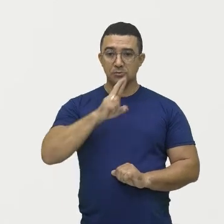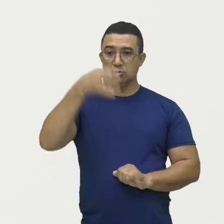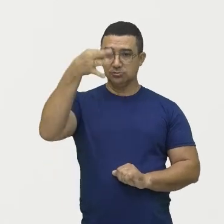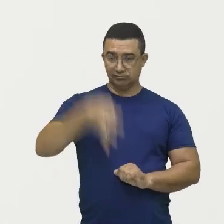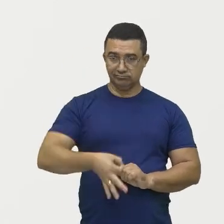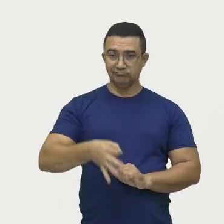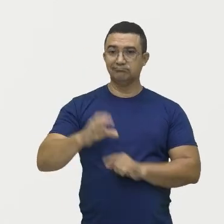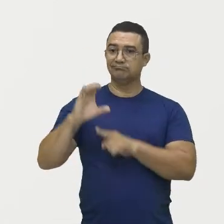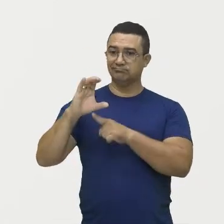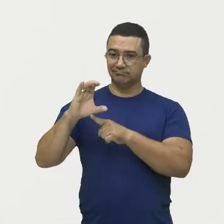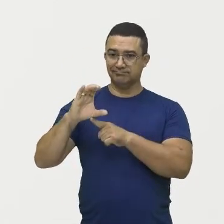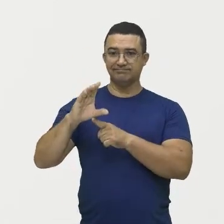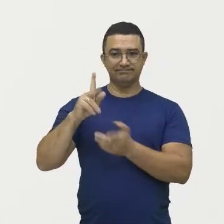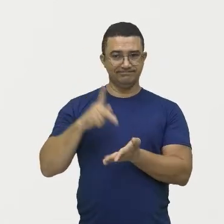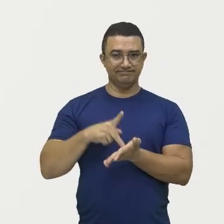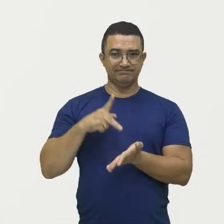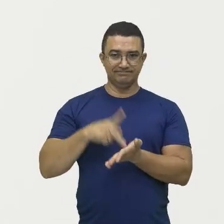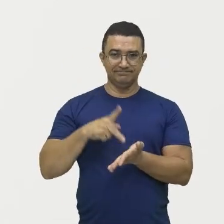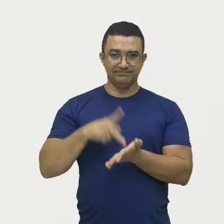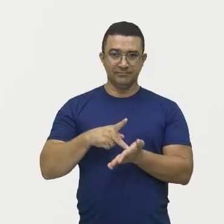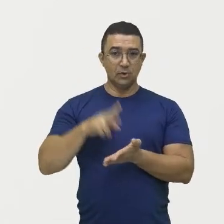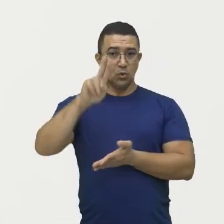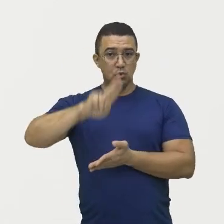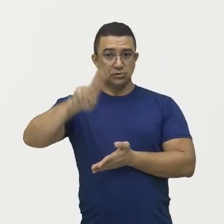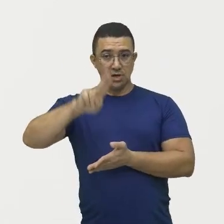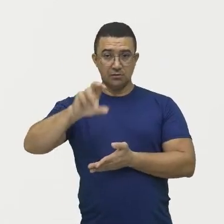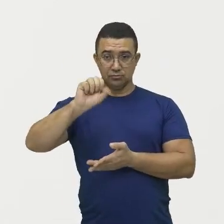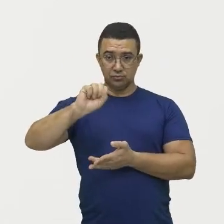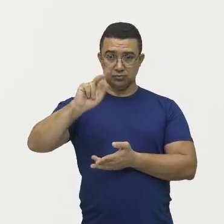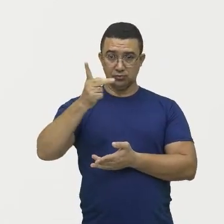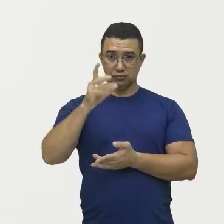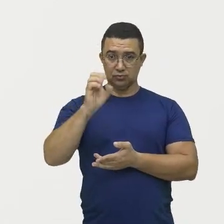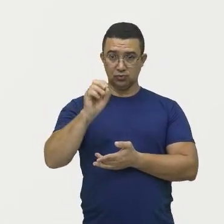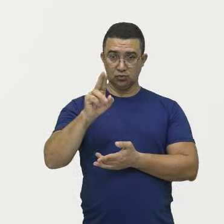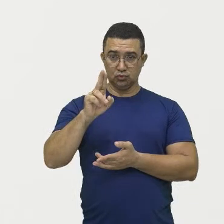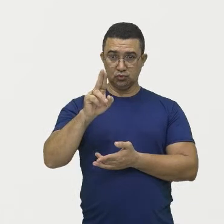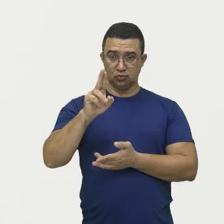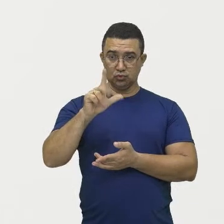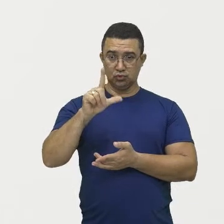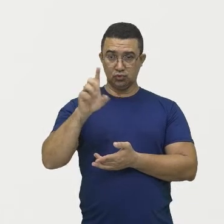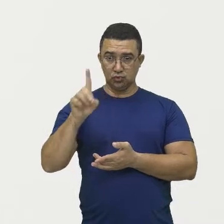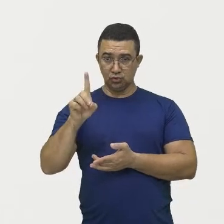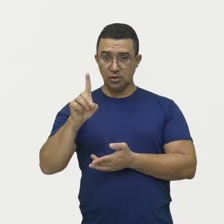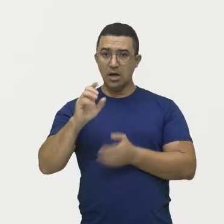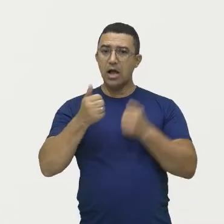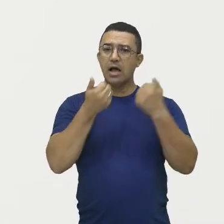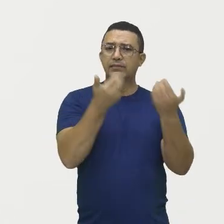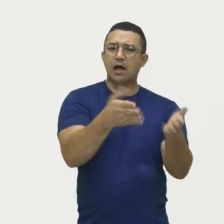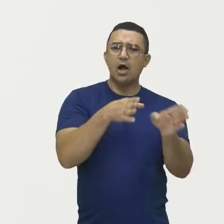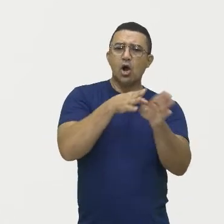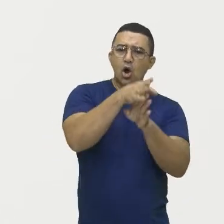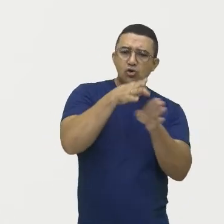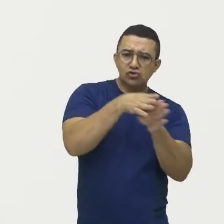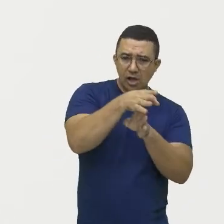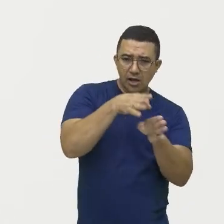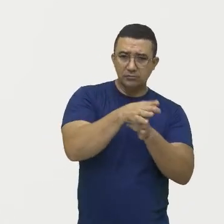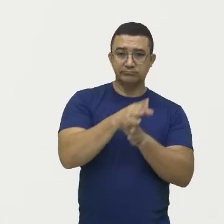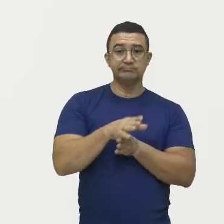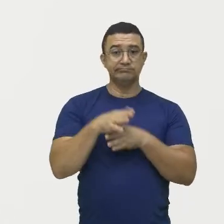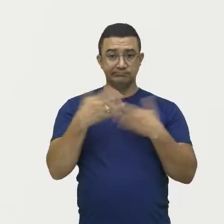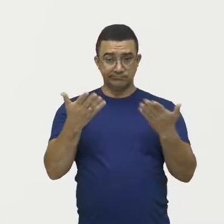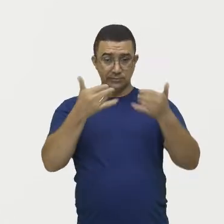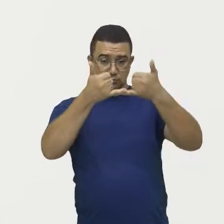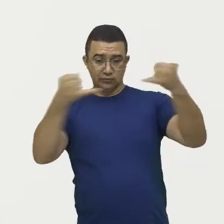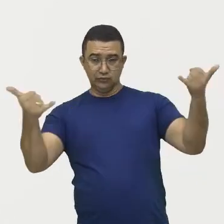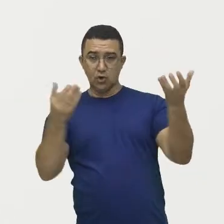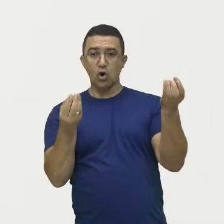correta é mesmo letra C. Usamos o should para dar conselhos. Nesse caso, o complemento correto da sentença é